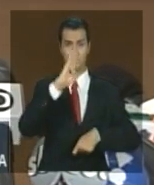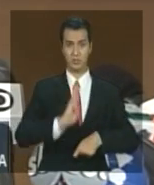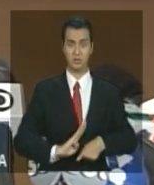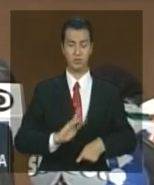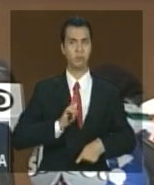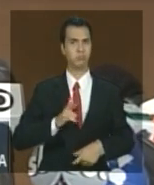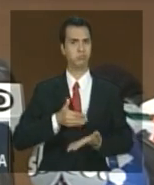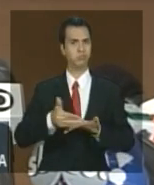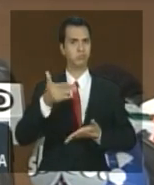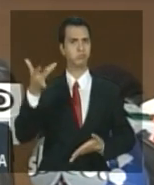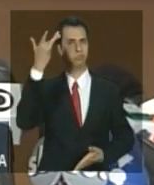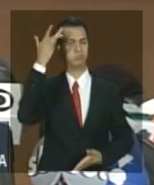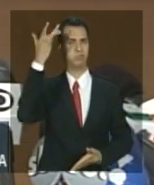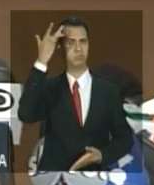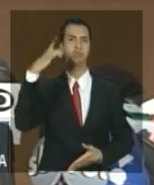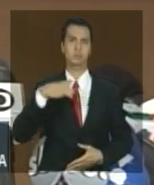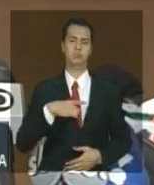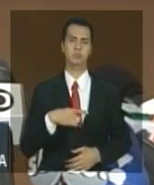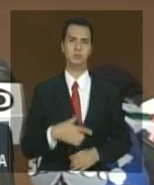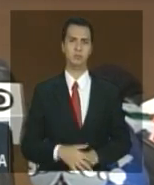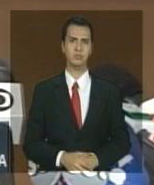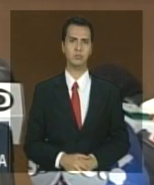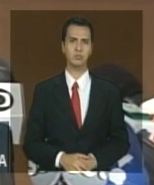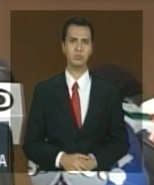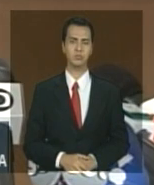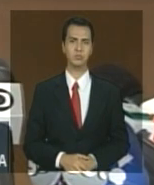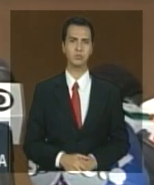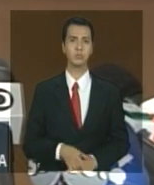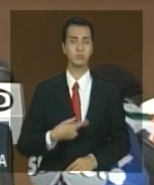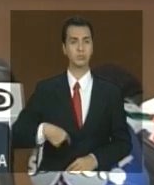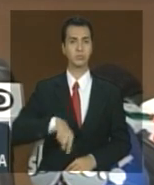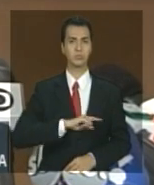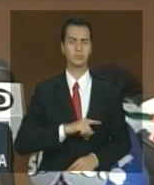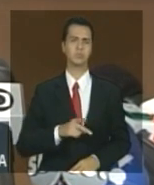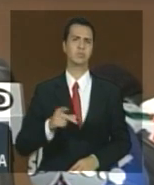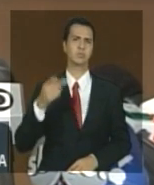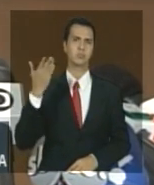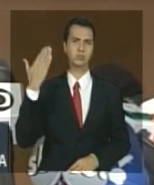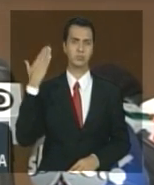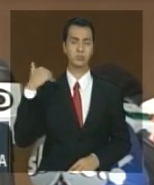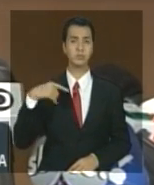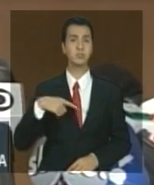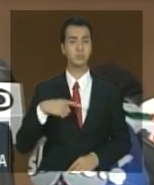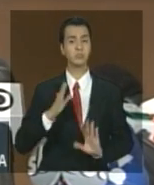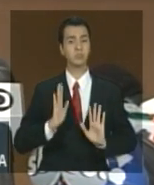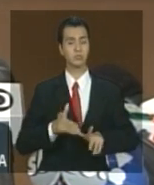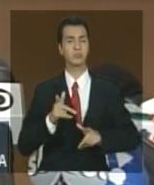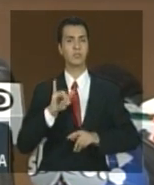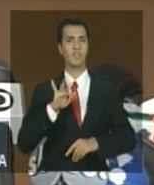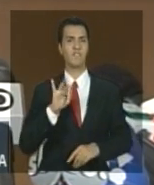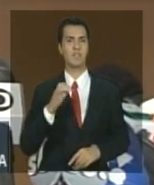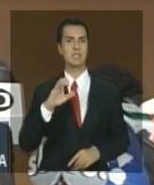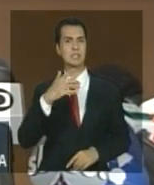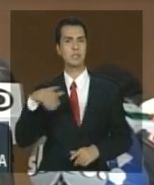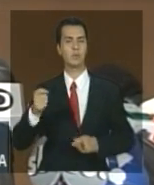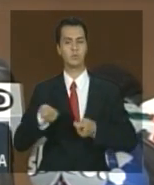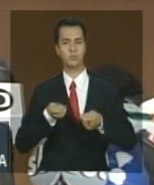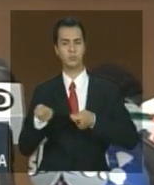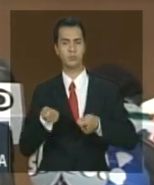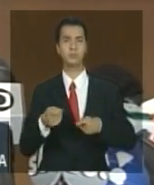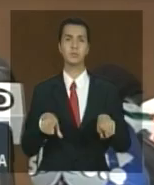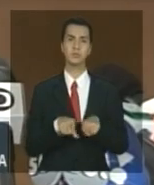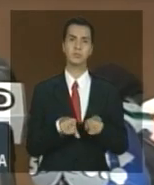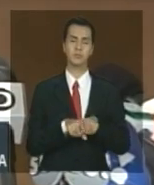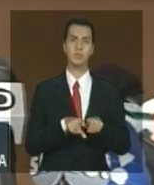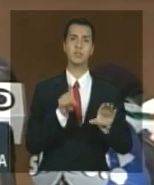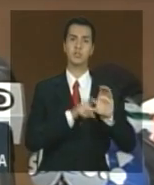veja, nós há muito tempo temos controle da inflação, uma taxa de dívida